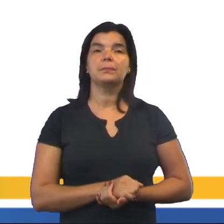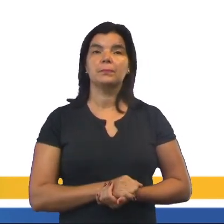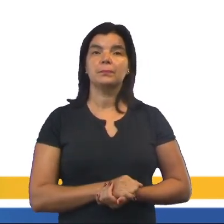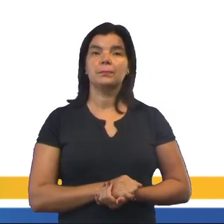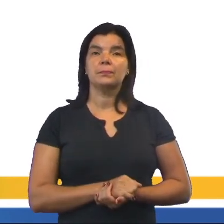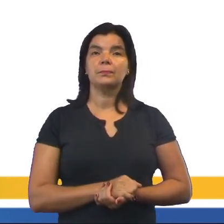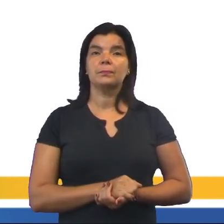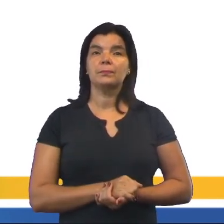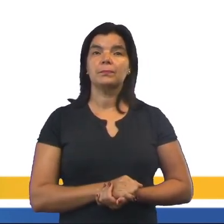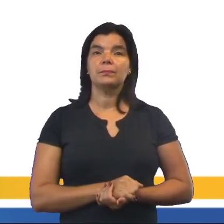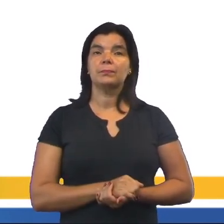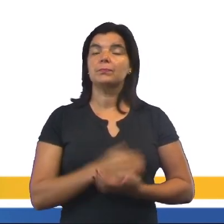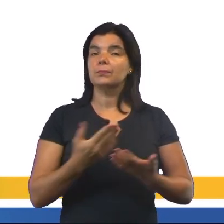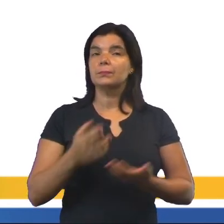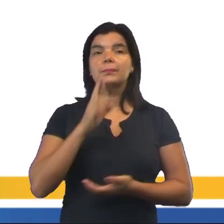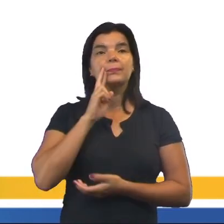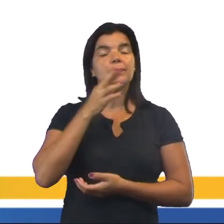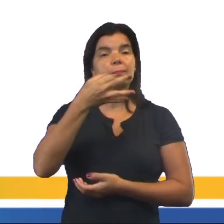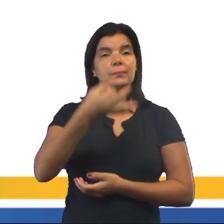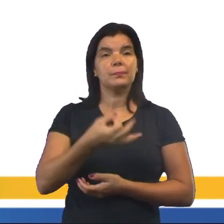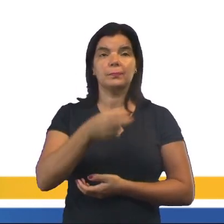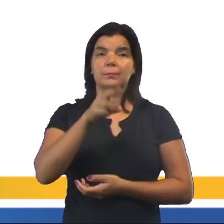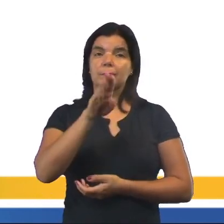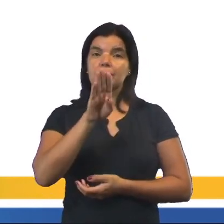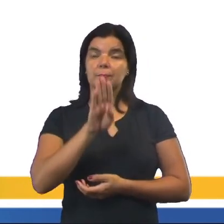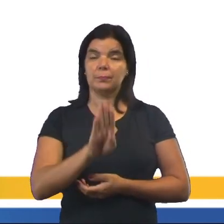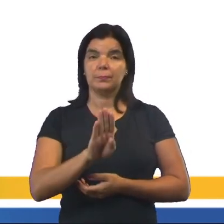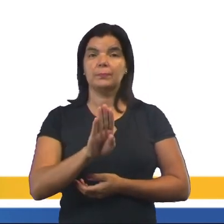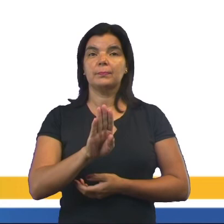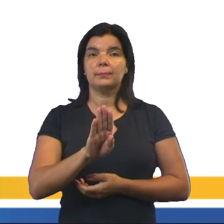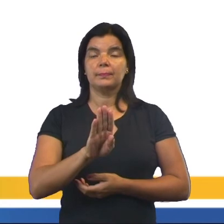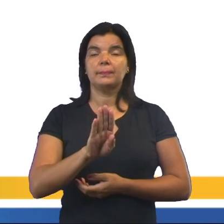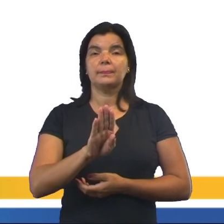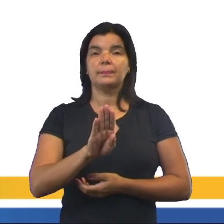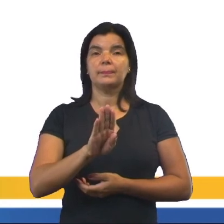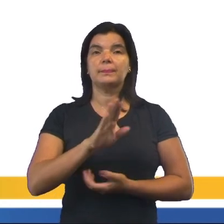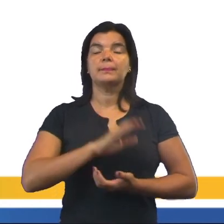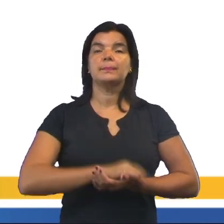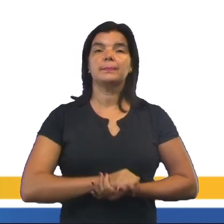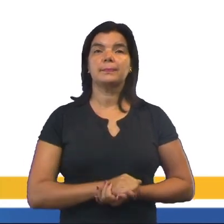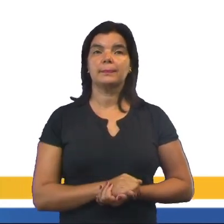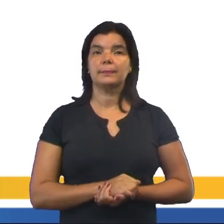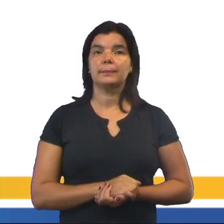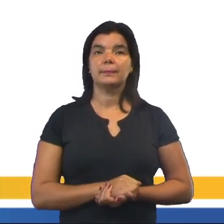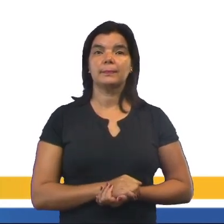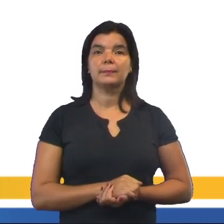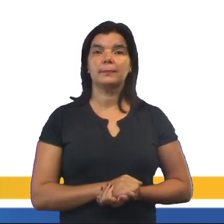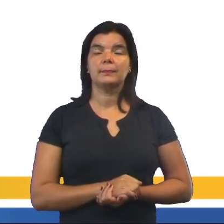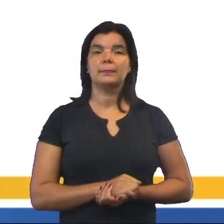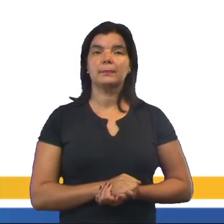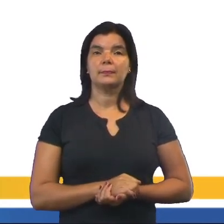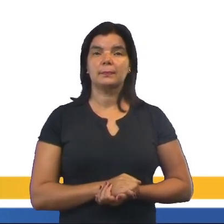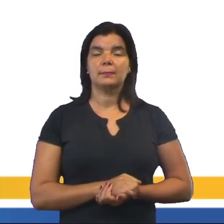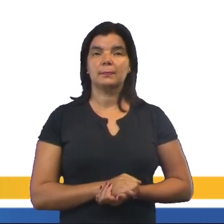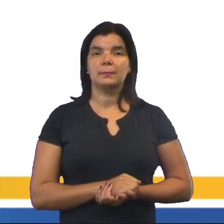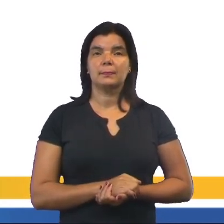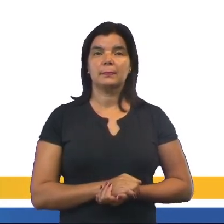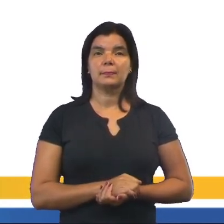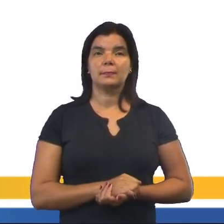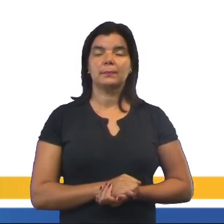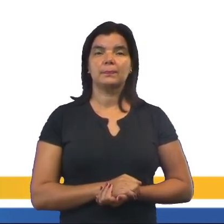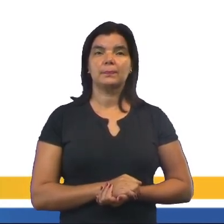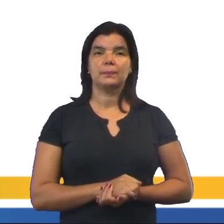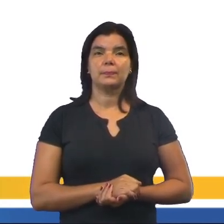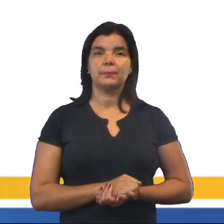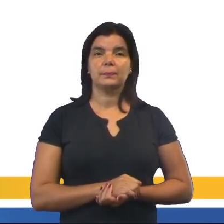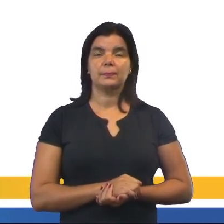acontecer. Então, a time expression, a expressão de tempo que combina é next